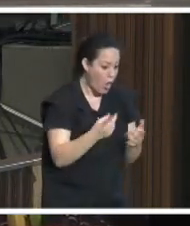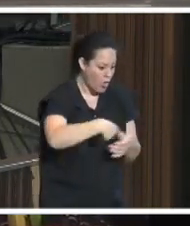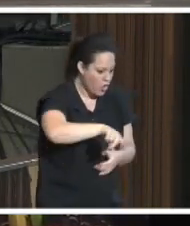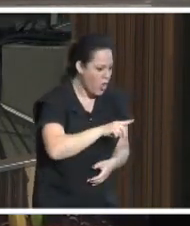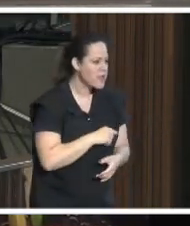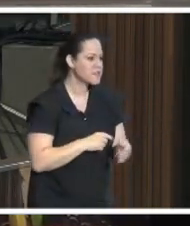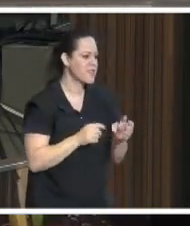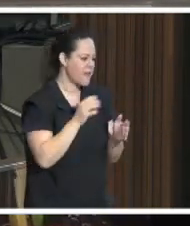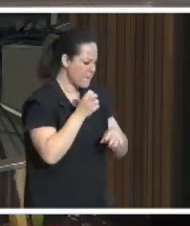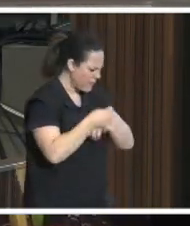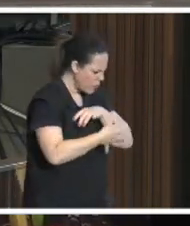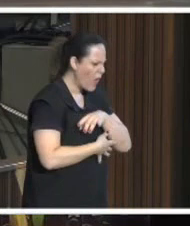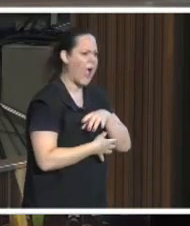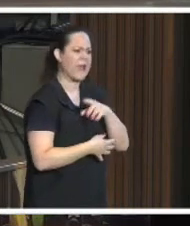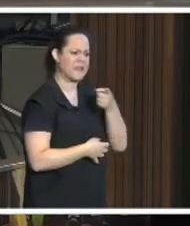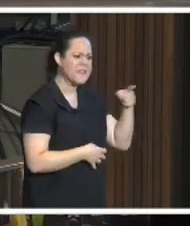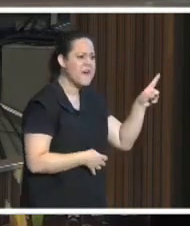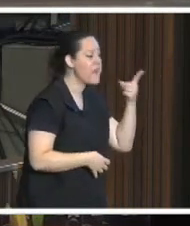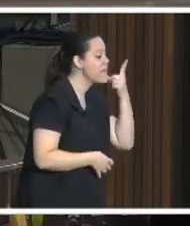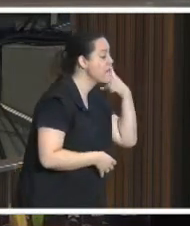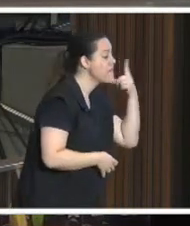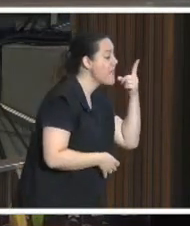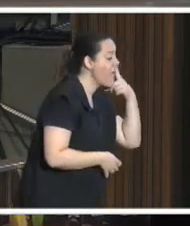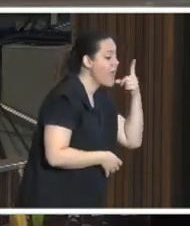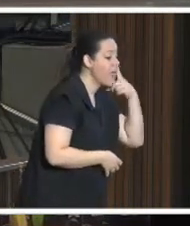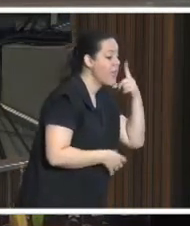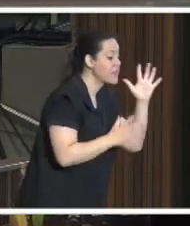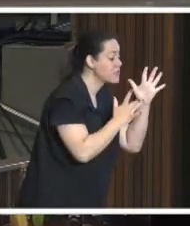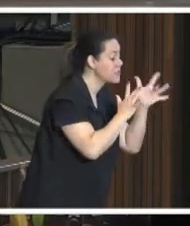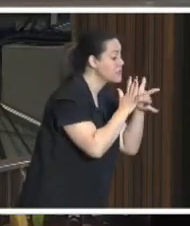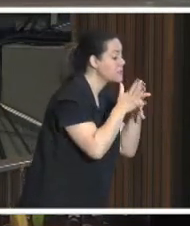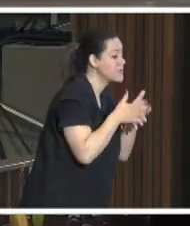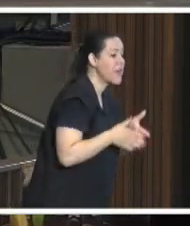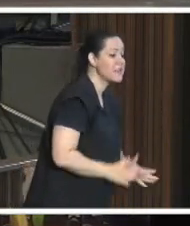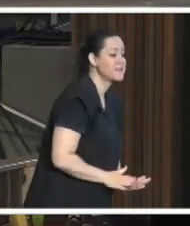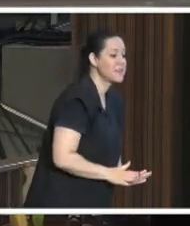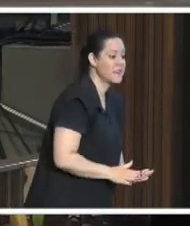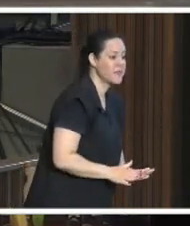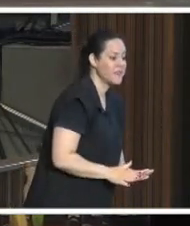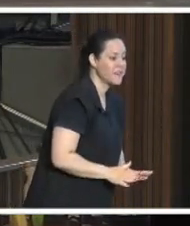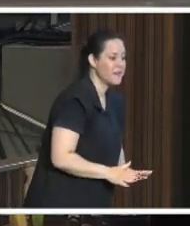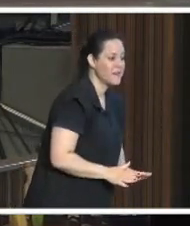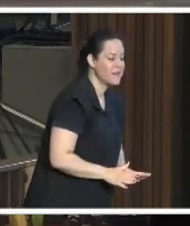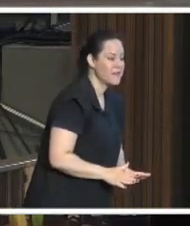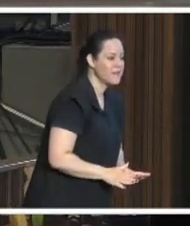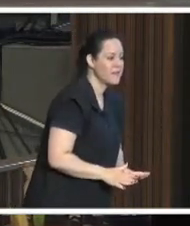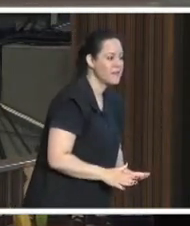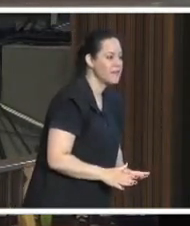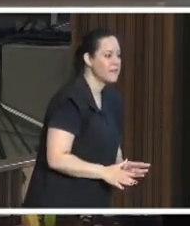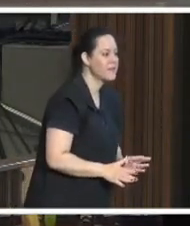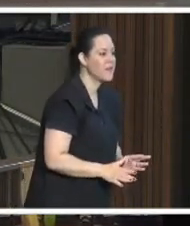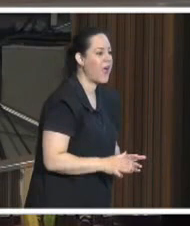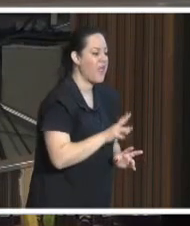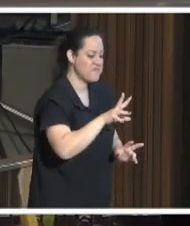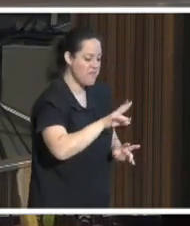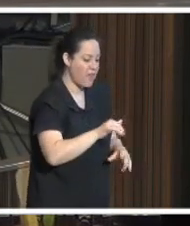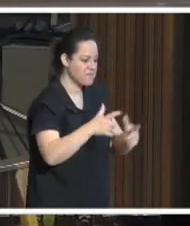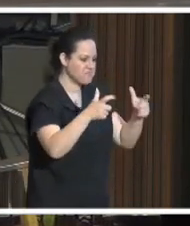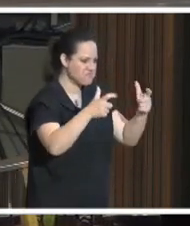no meio da noite, ver essa maravilha que Deus está fazendo. E aí eles saem do aprisco,